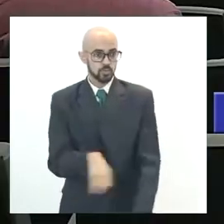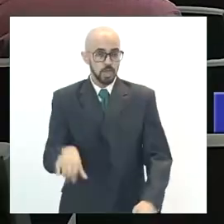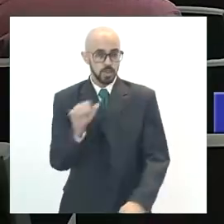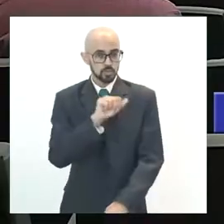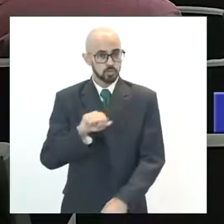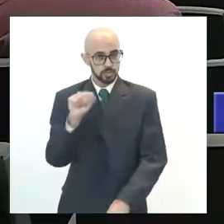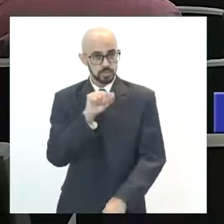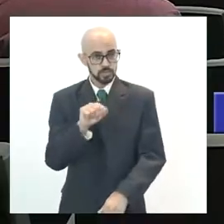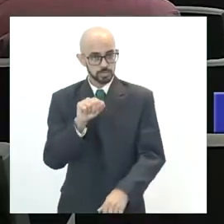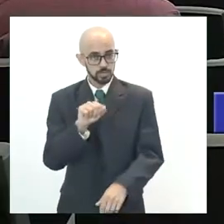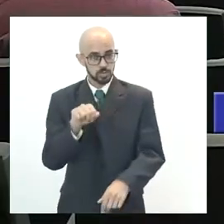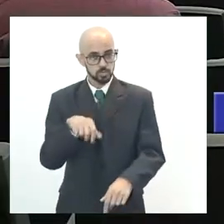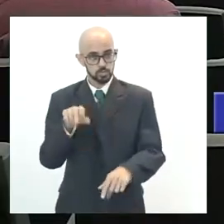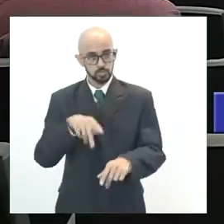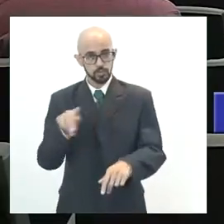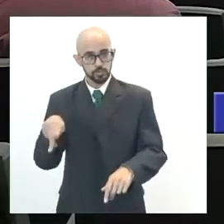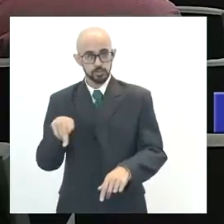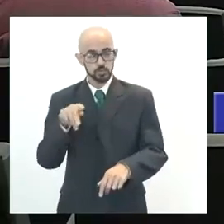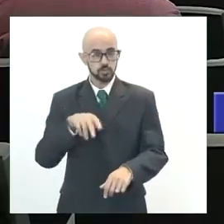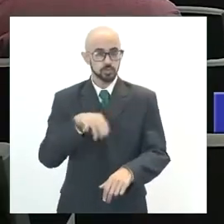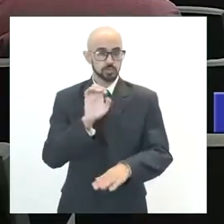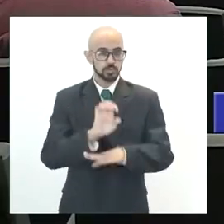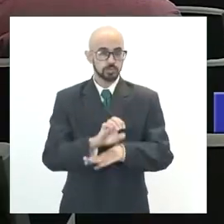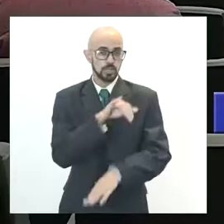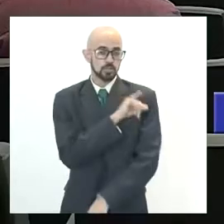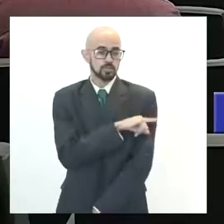da Universidade do Estado do Rio de Janeiro